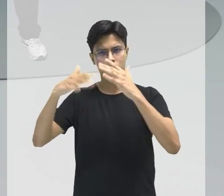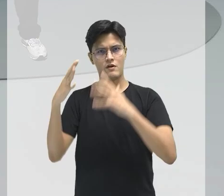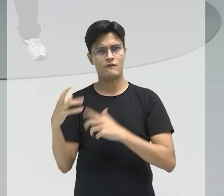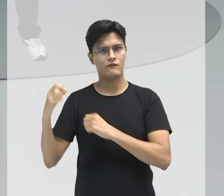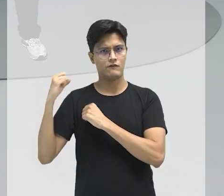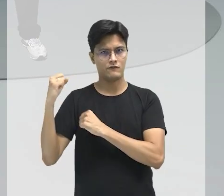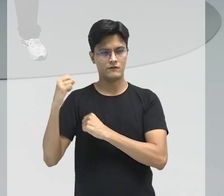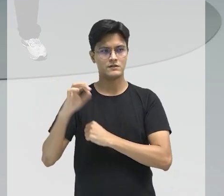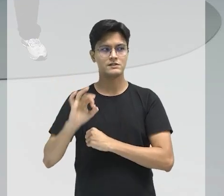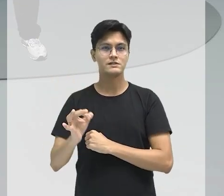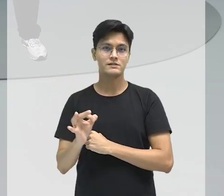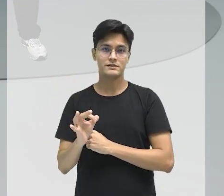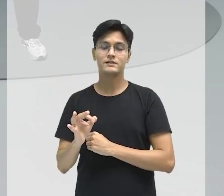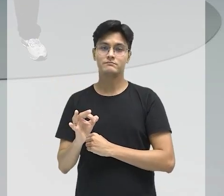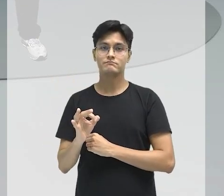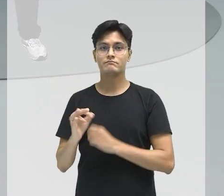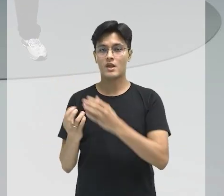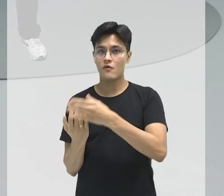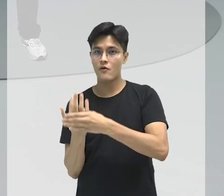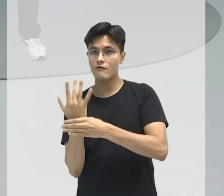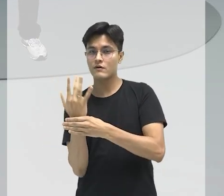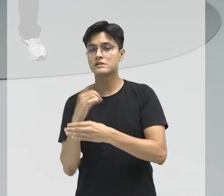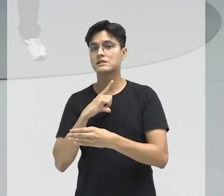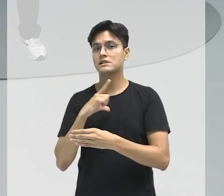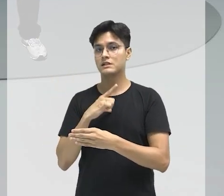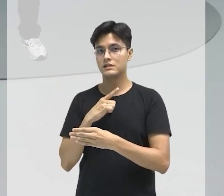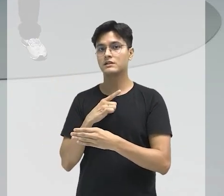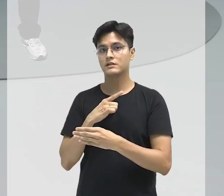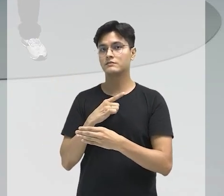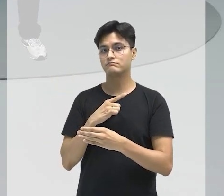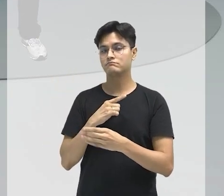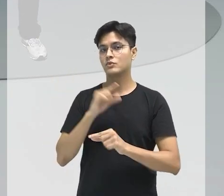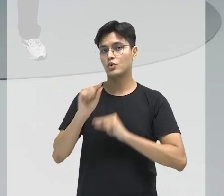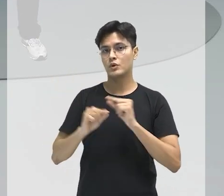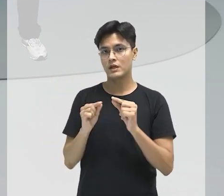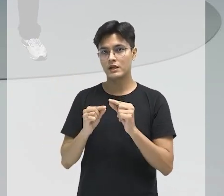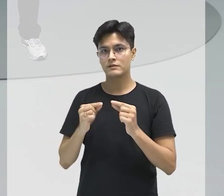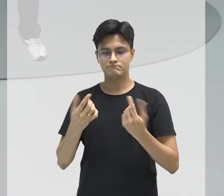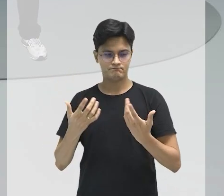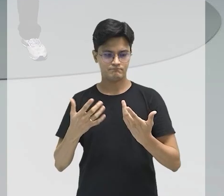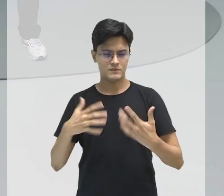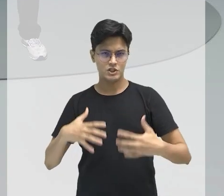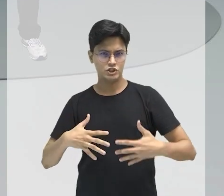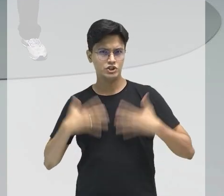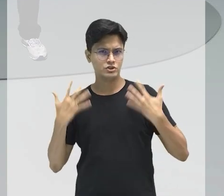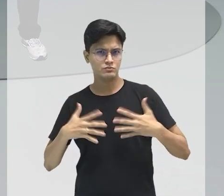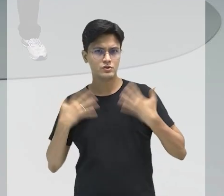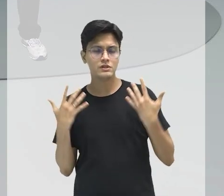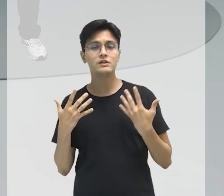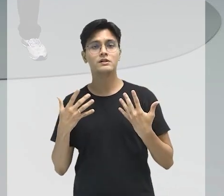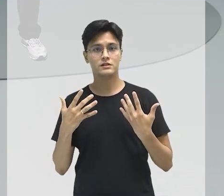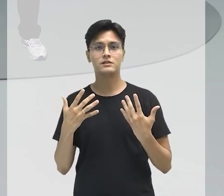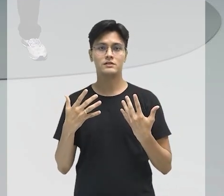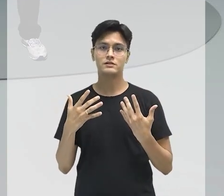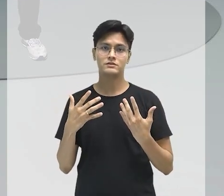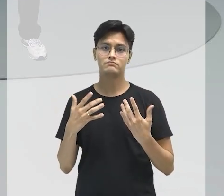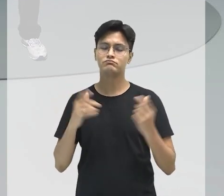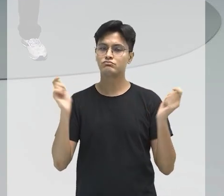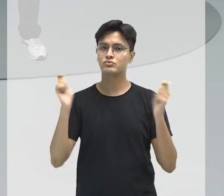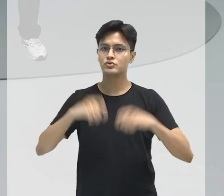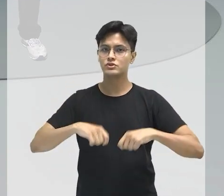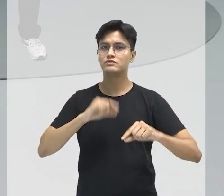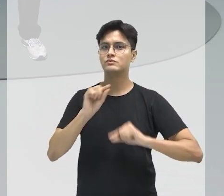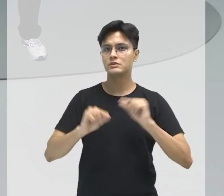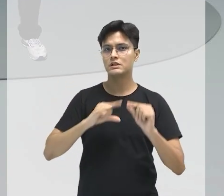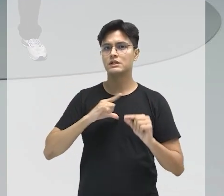fisiculturista, mas é uma erva que vai ter um efeito aí, tipo, estimulante, para que eles possam ter